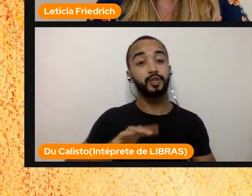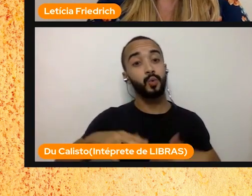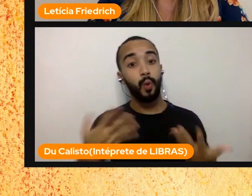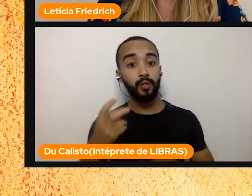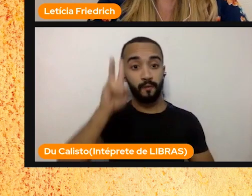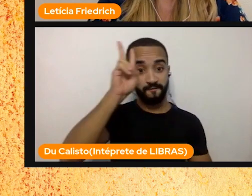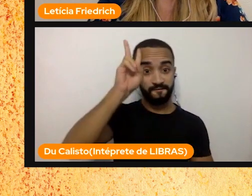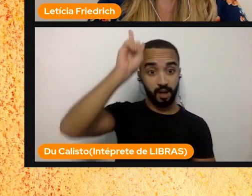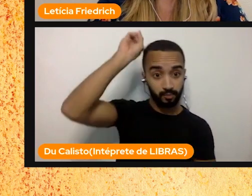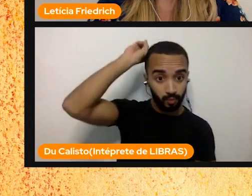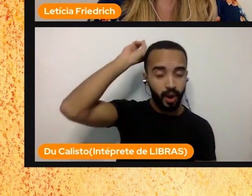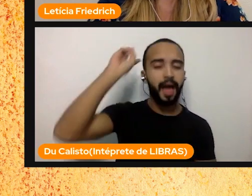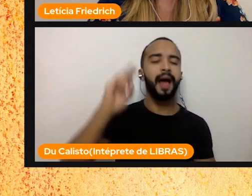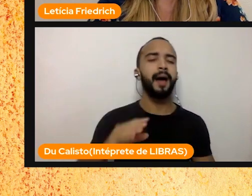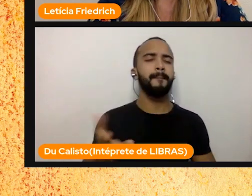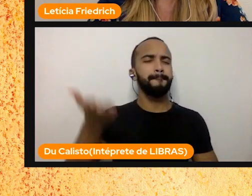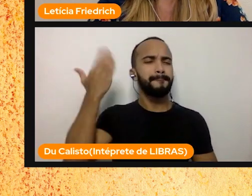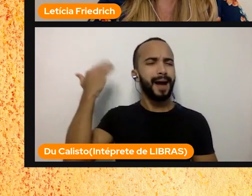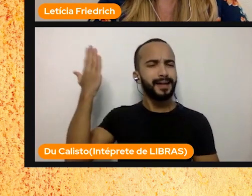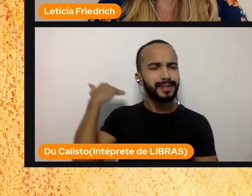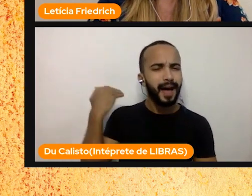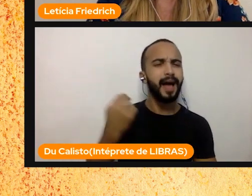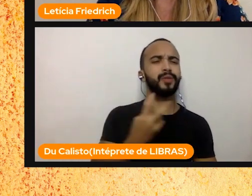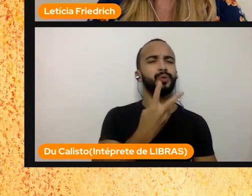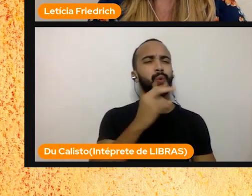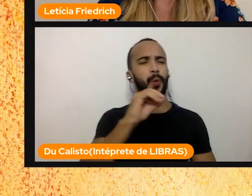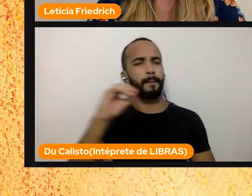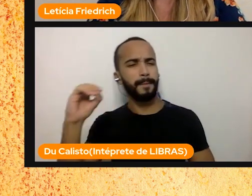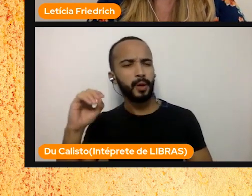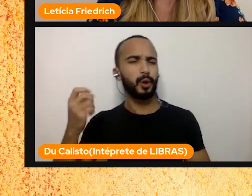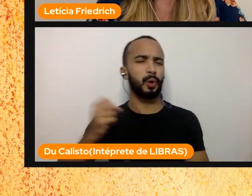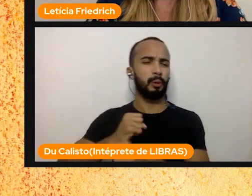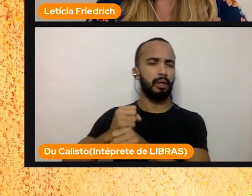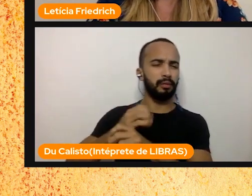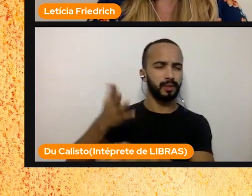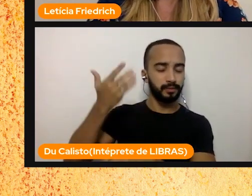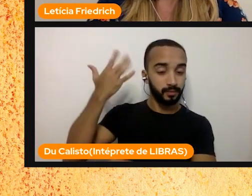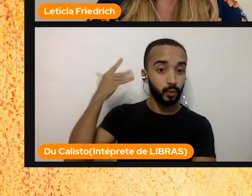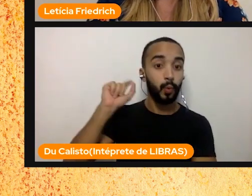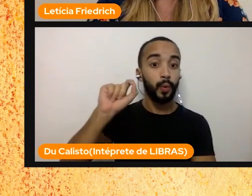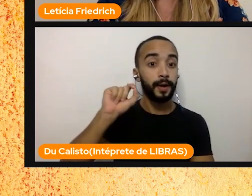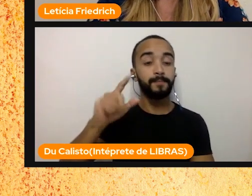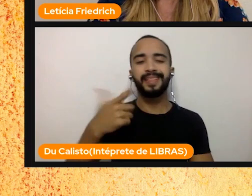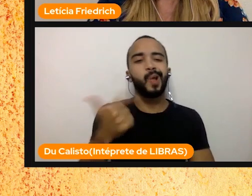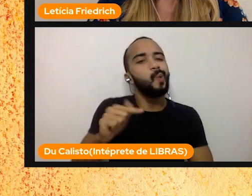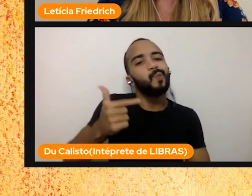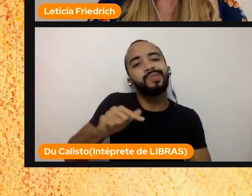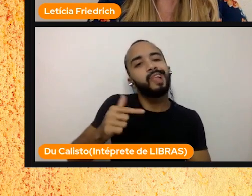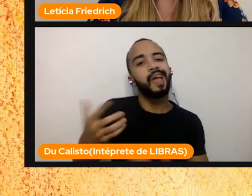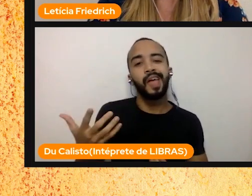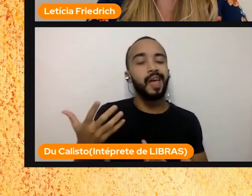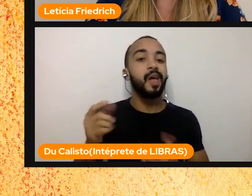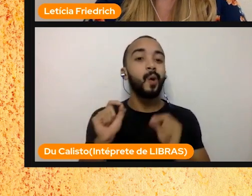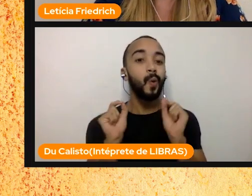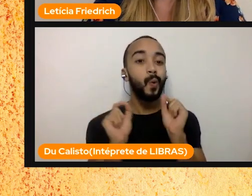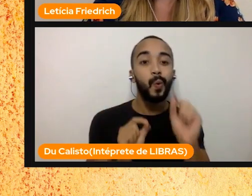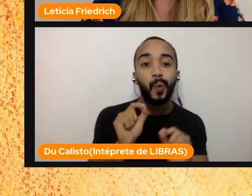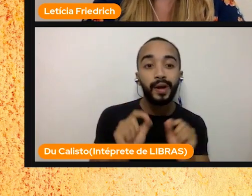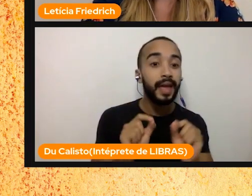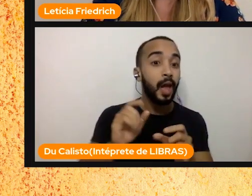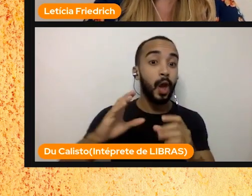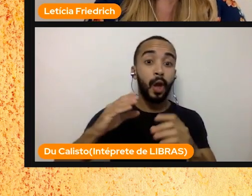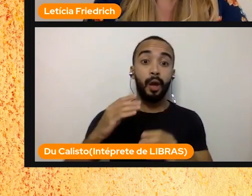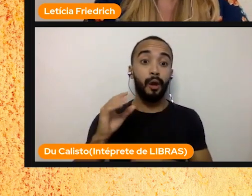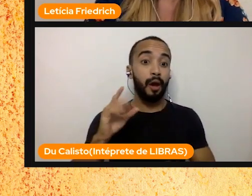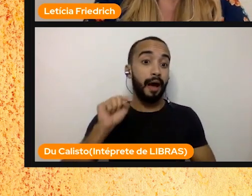anos 2000, não tinha um curso de cinema em Pernambuco, assim, né? E aí já passa um recibo da idade, né? Ela diz, tipo, eu não tinha nem curso de cinema aqui